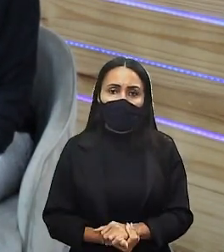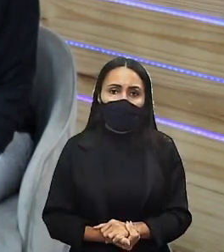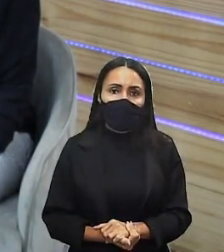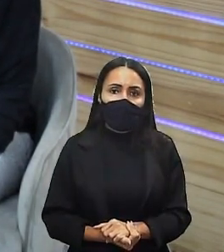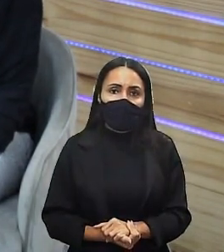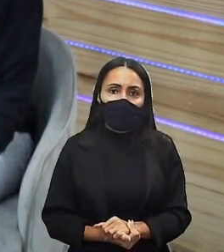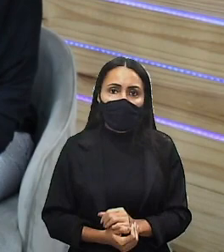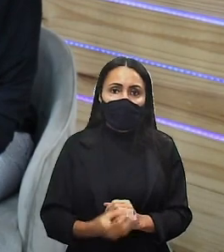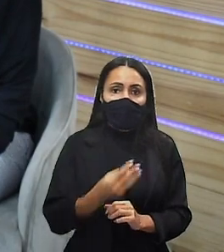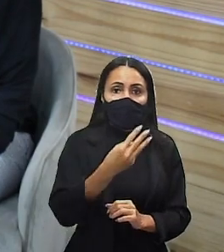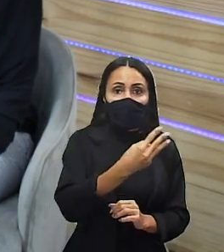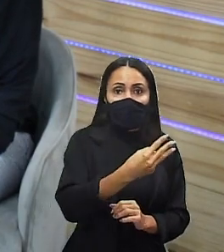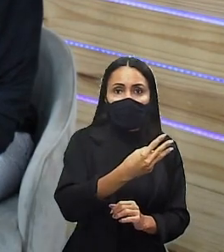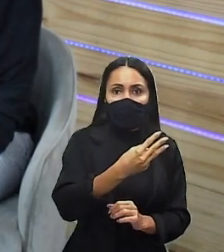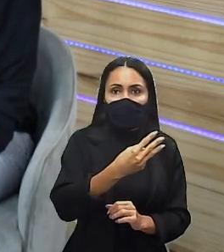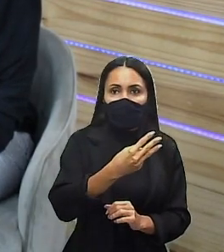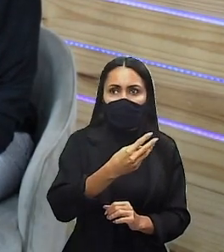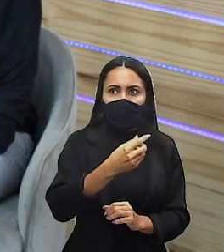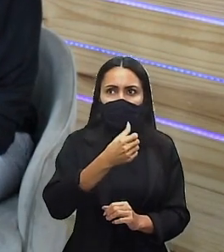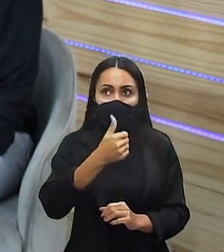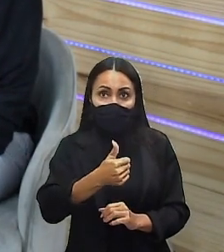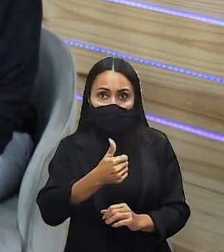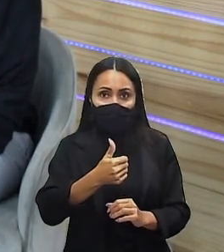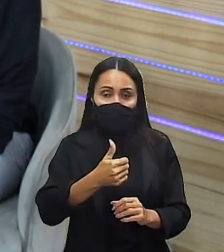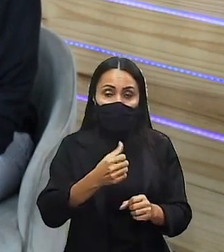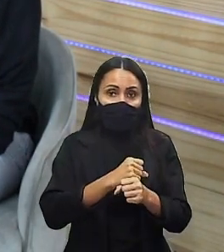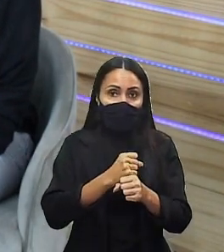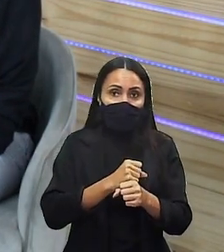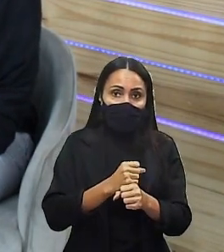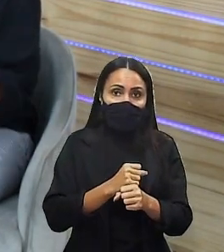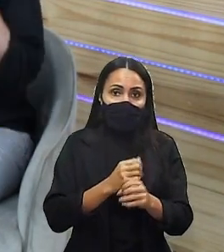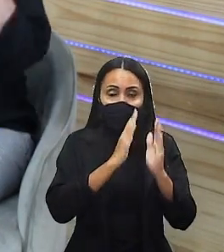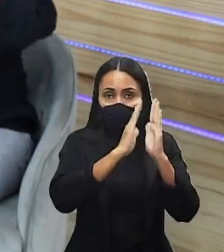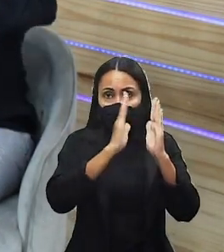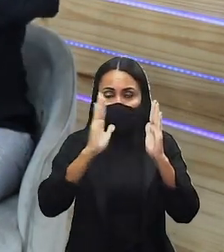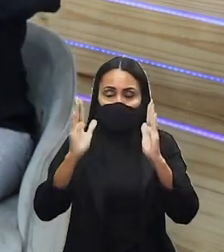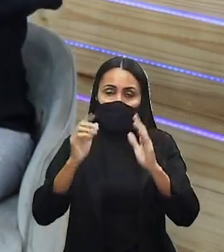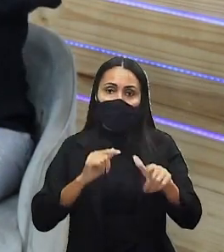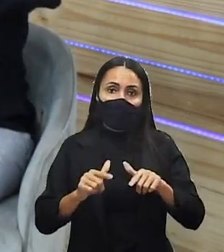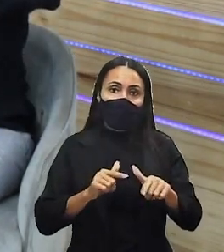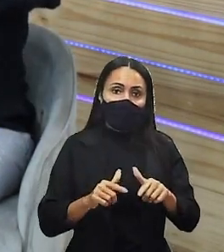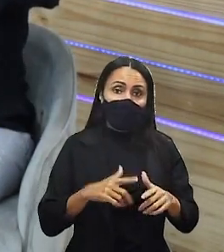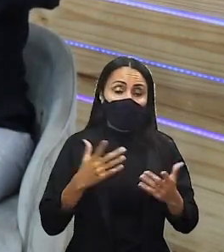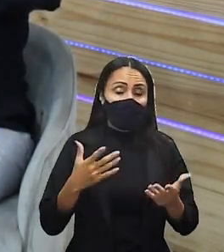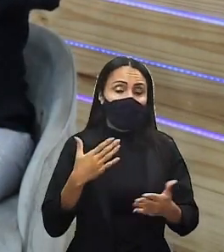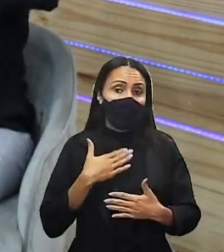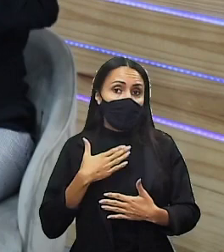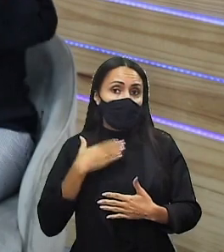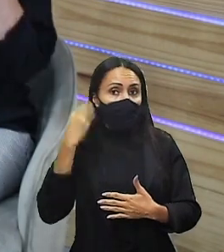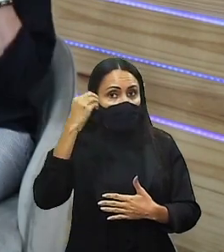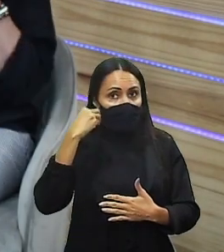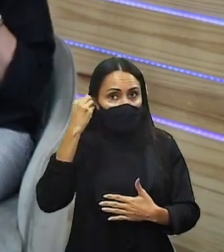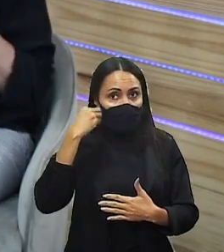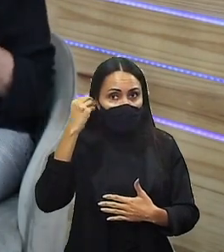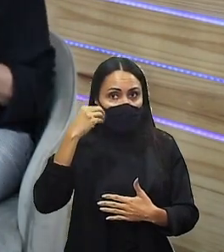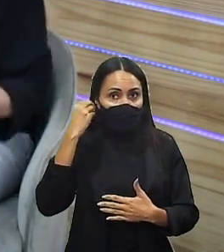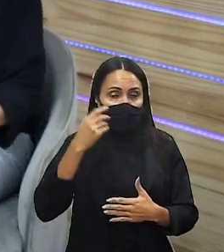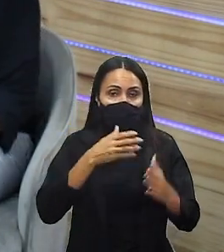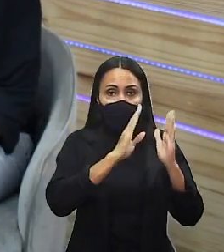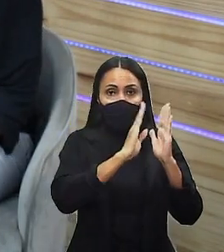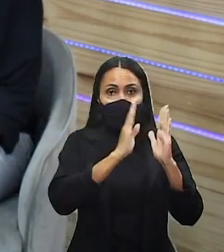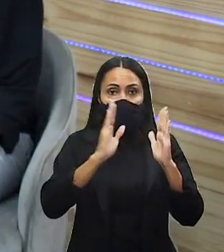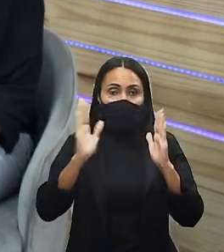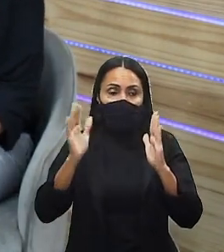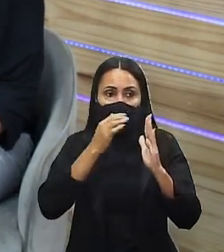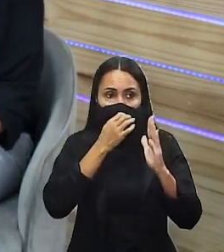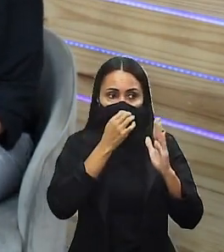para mim. 30 e tantos anos, 31 anos de bibliotecas que eu trabalho, né? Então, a minha experiência trabalhando dentro de uma